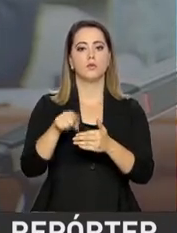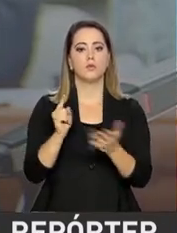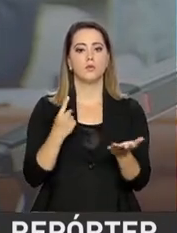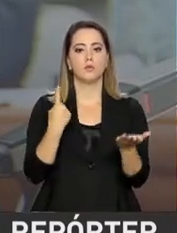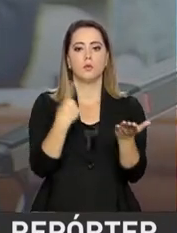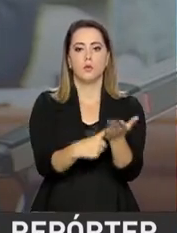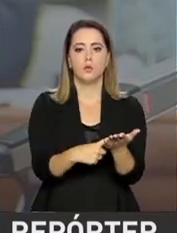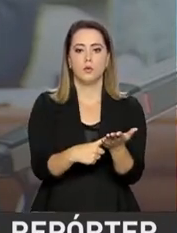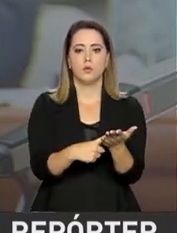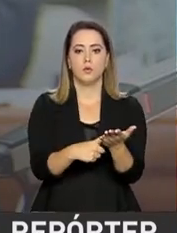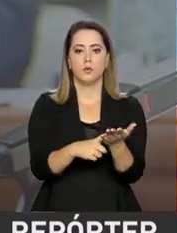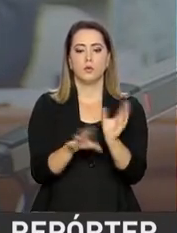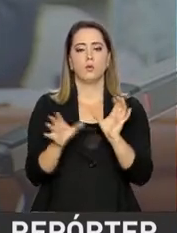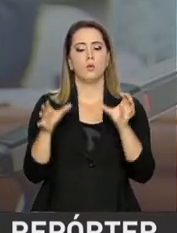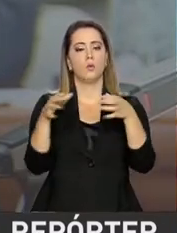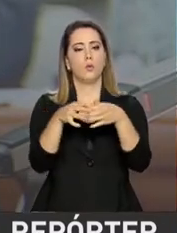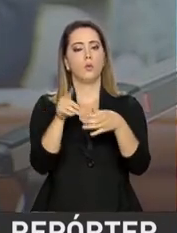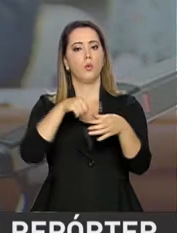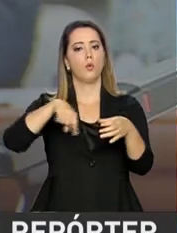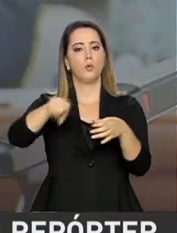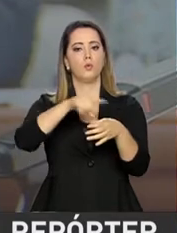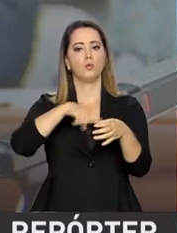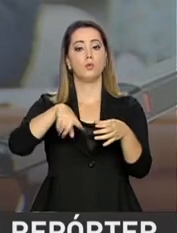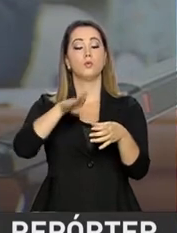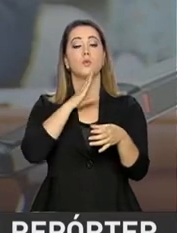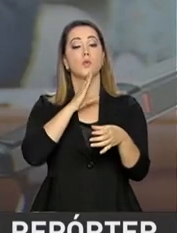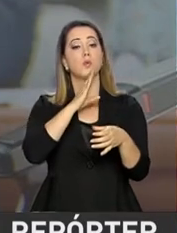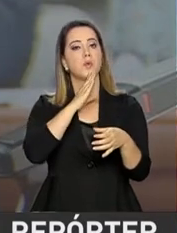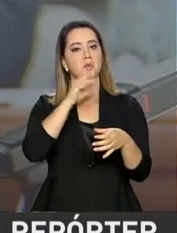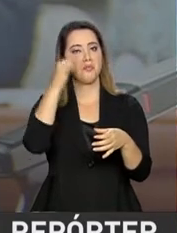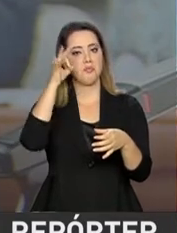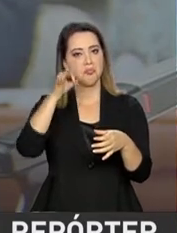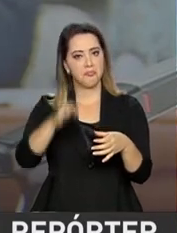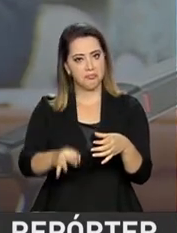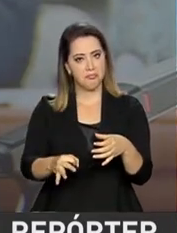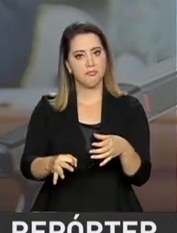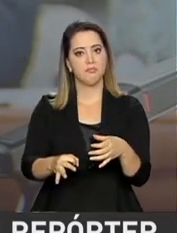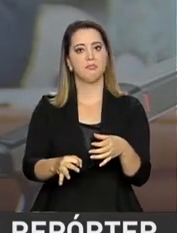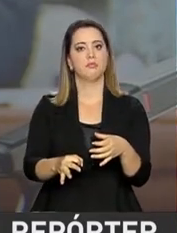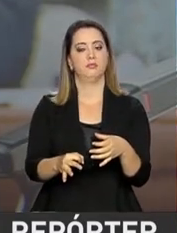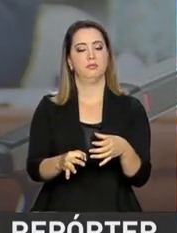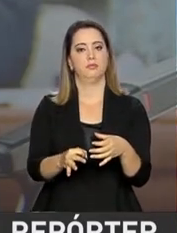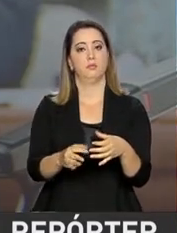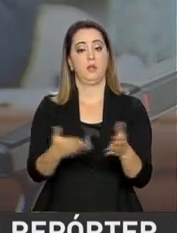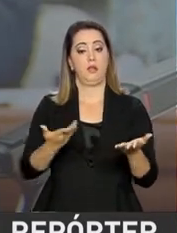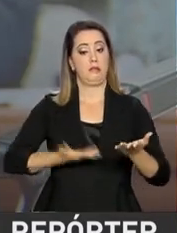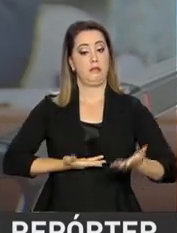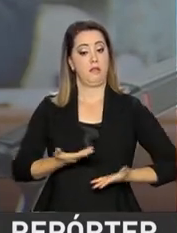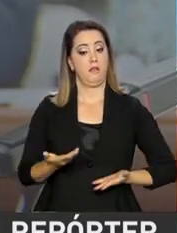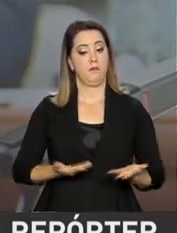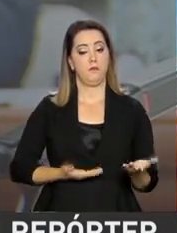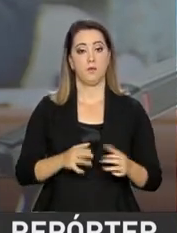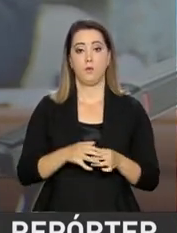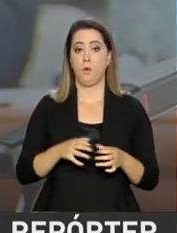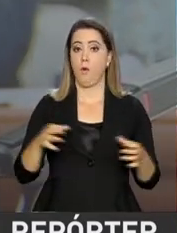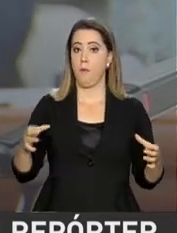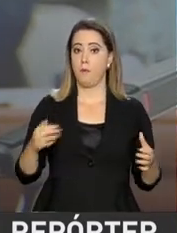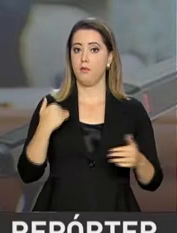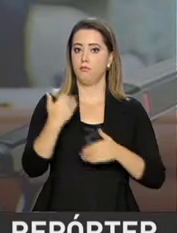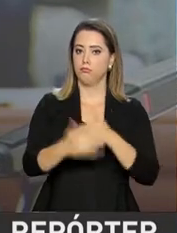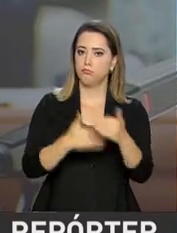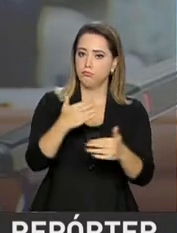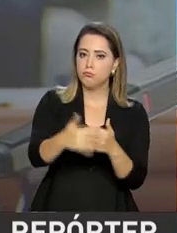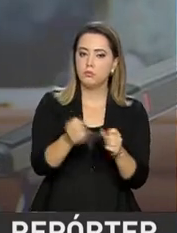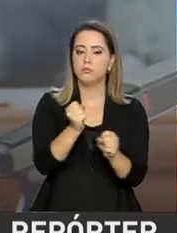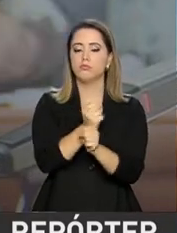com uma instituição de reconhecida capacidade a serviço da expansão da infraestrutura